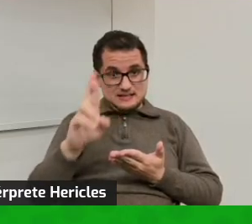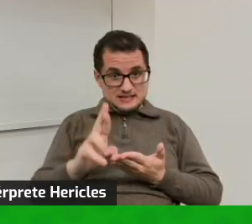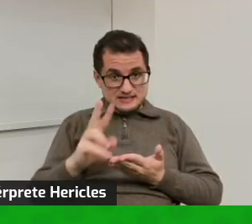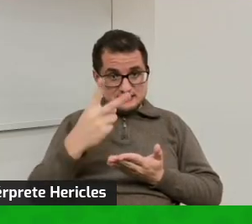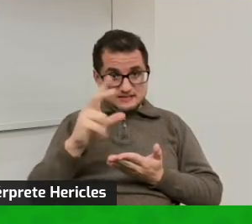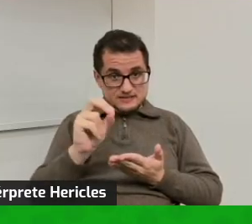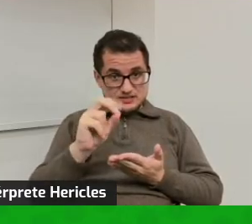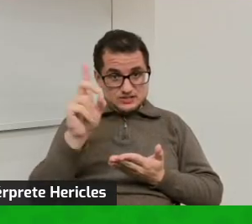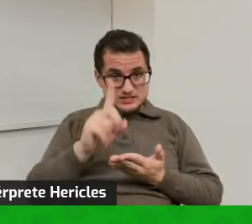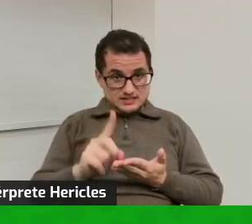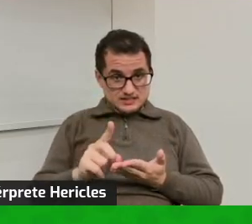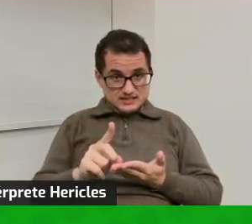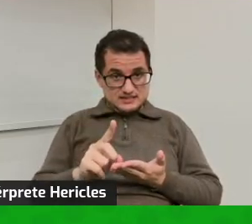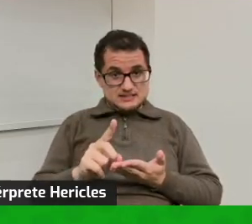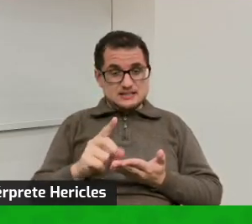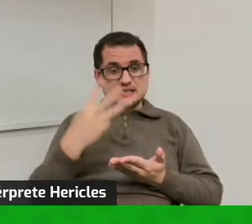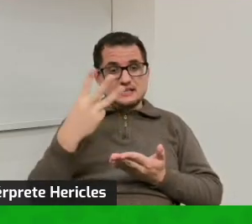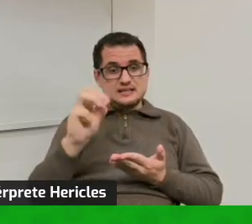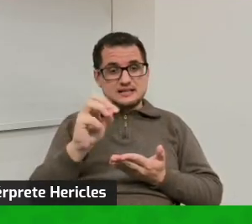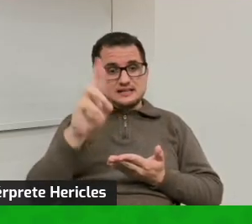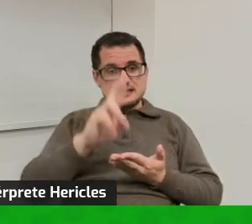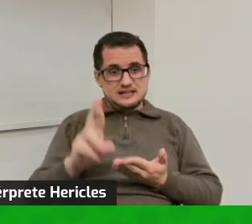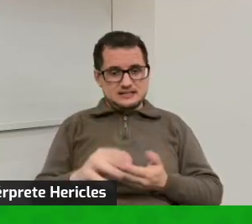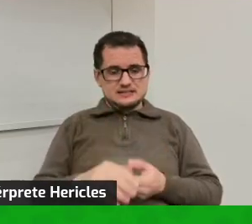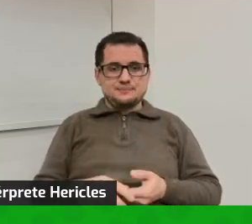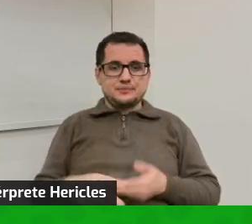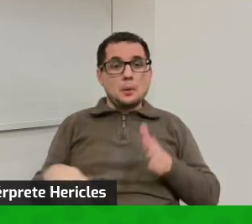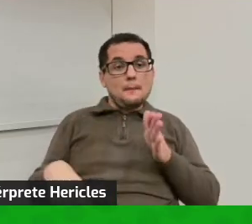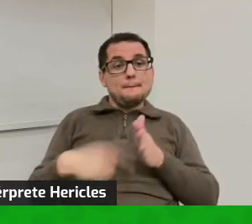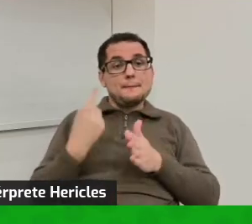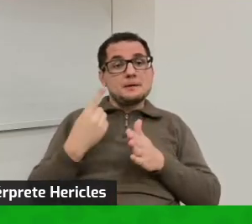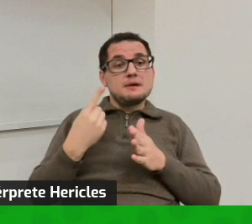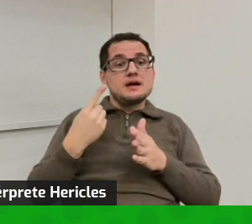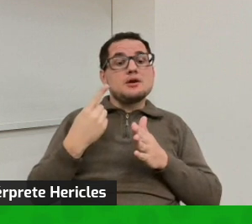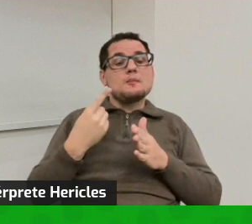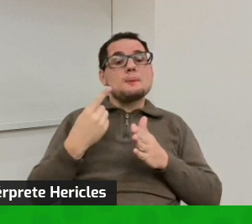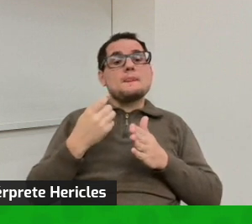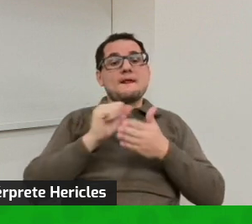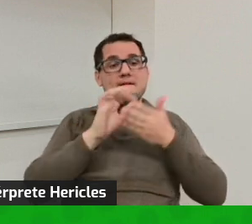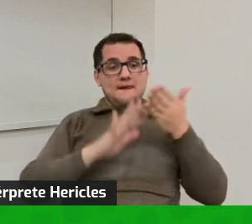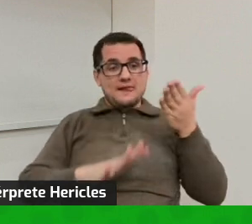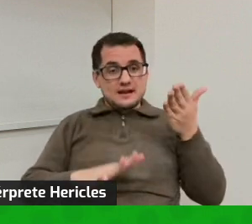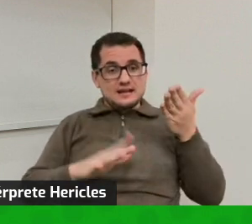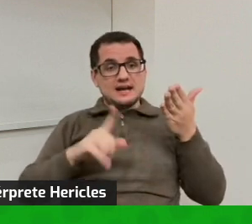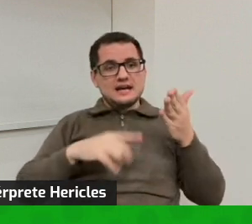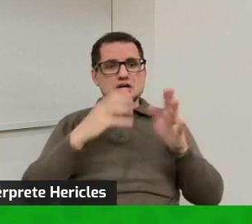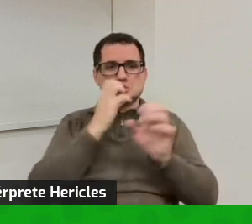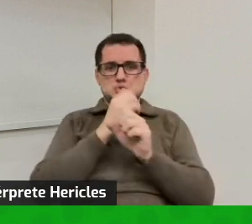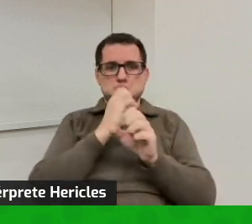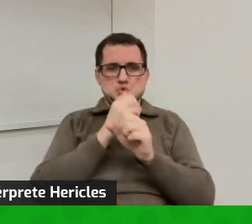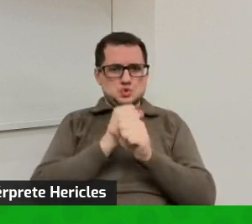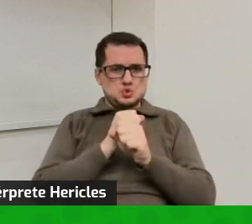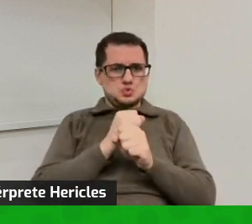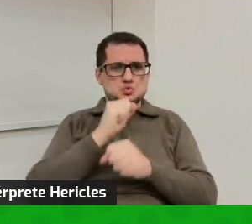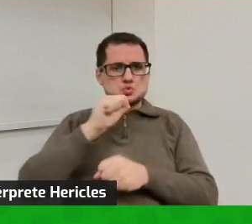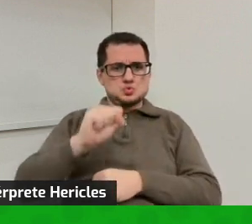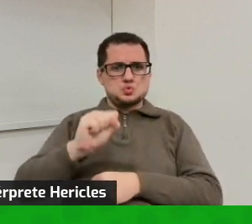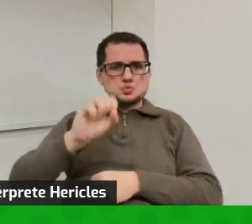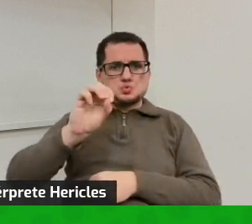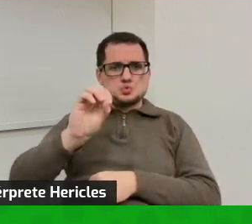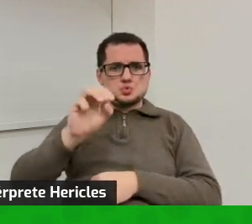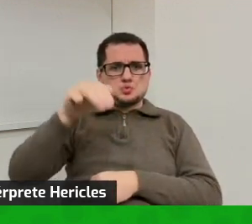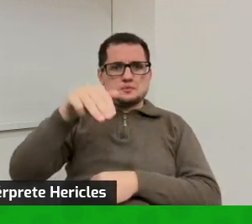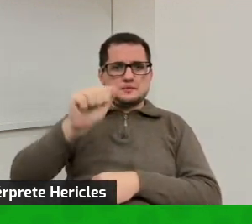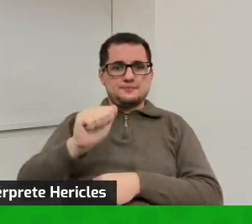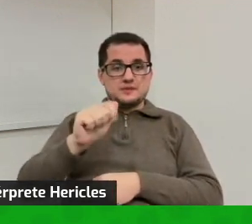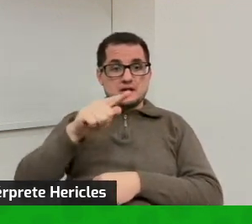exercício é o soma. Como fazer a soma? Então, para relembrar aí,